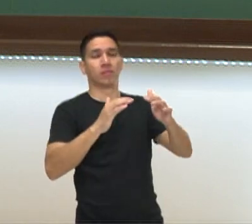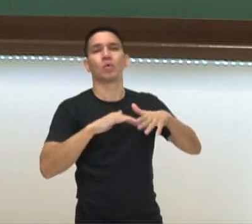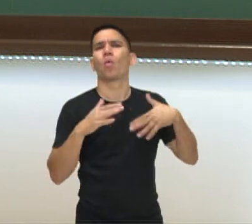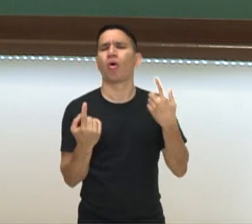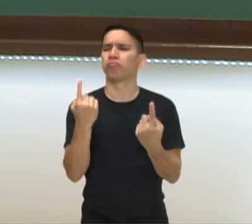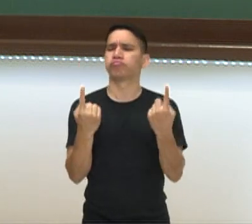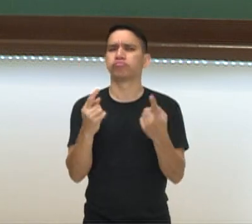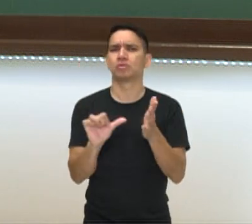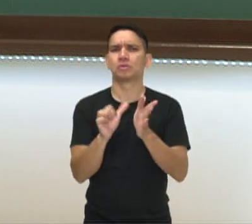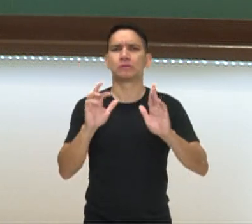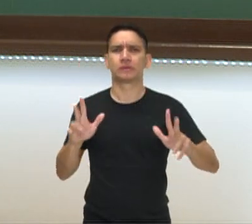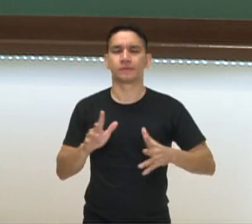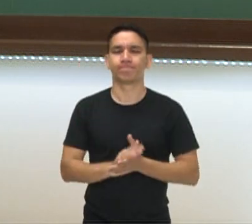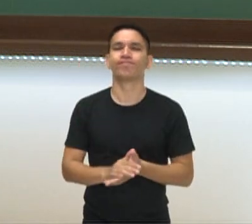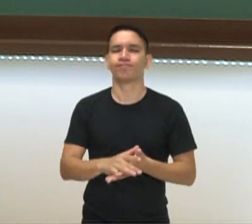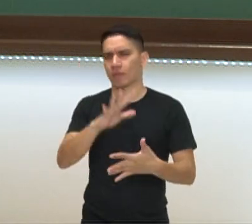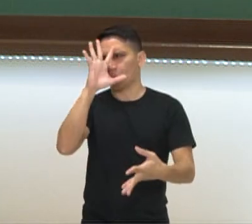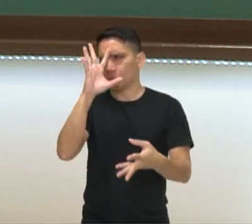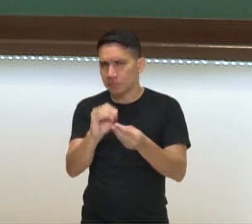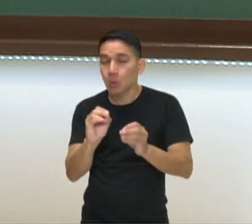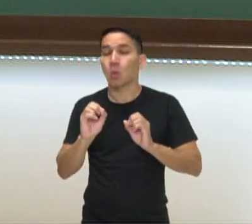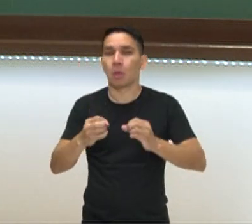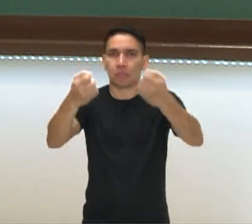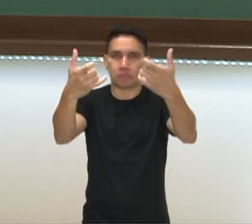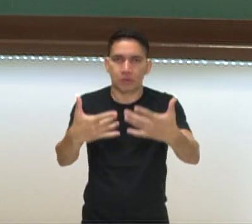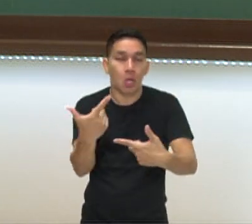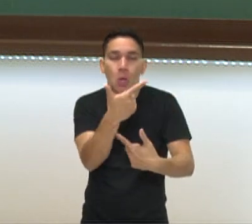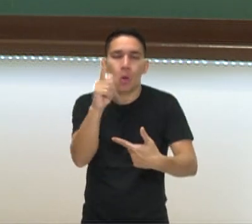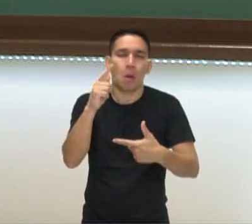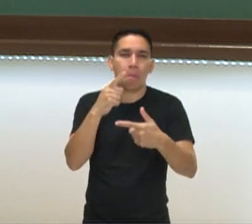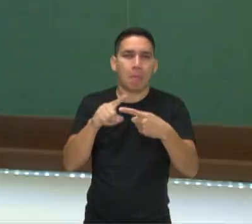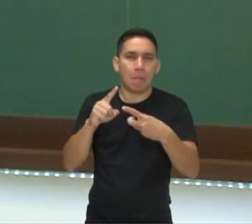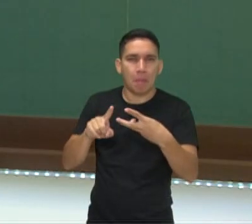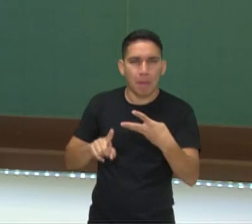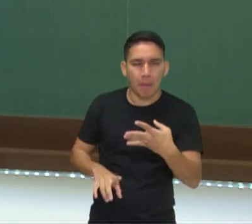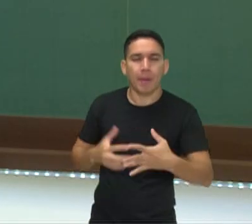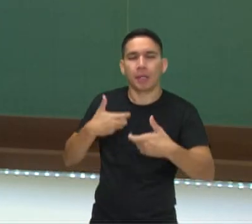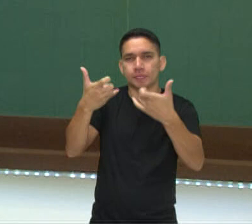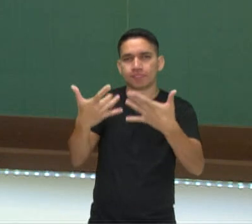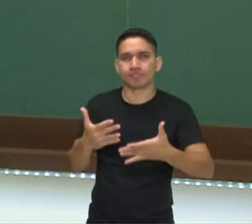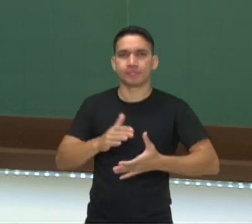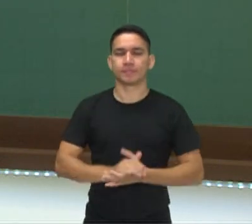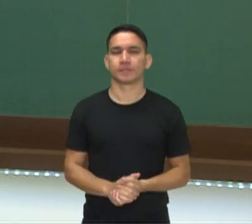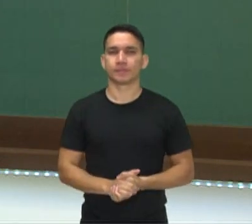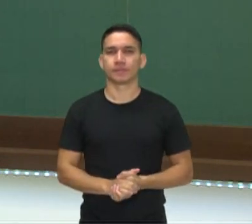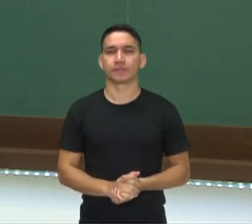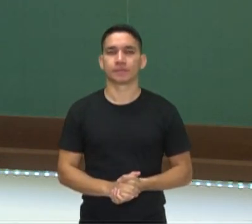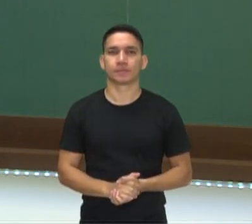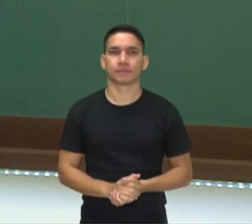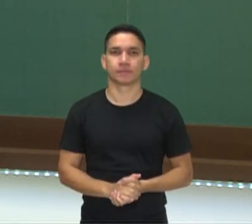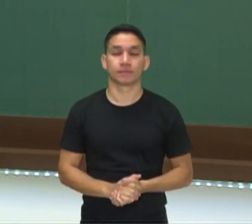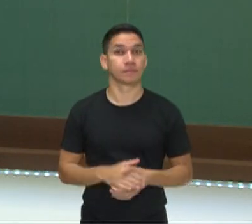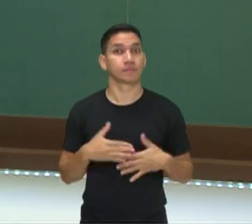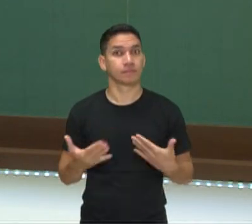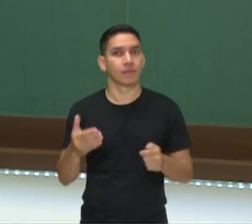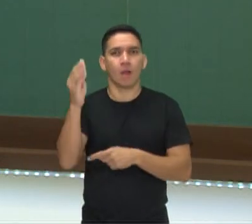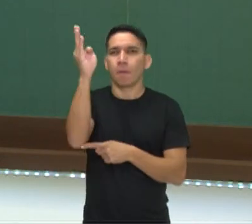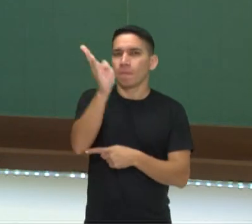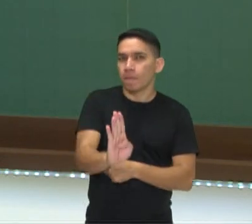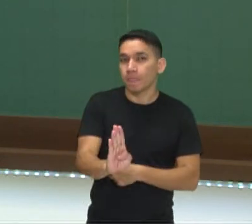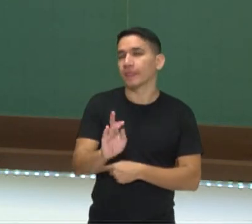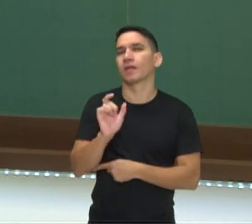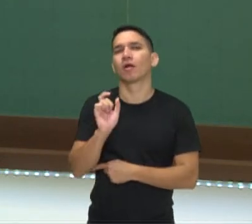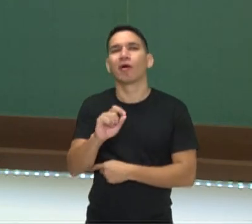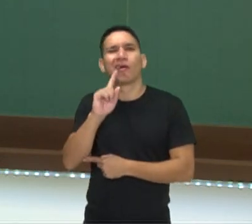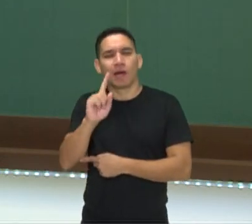Vamos descobrir a resposta para essa questão e outras durante a nossa aula. Bem, o Brasil,